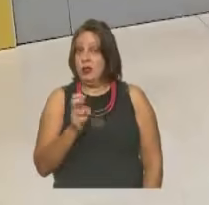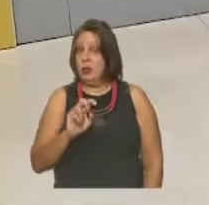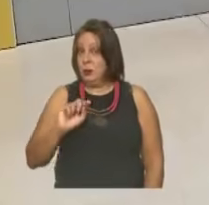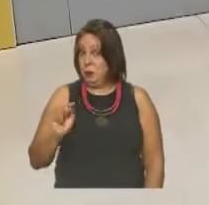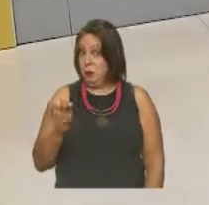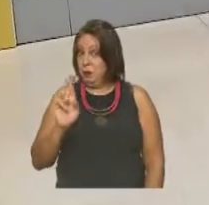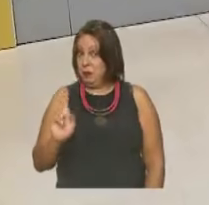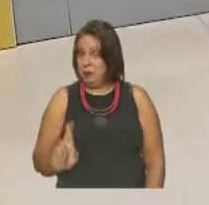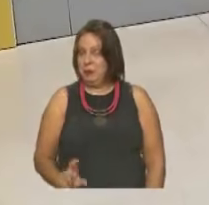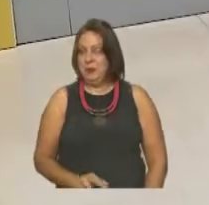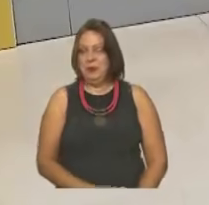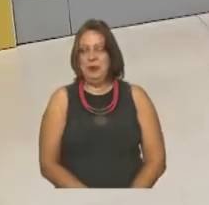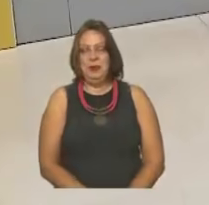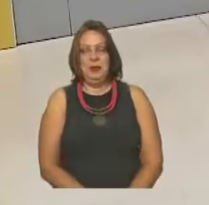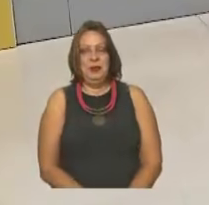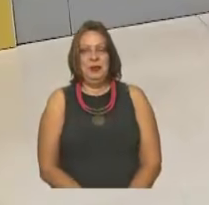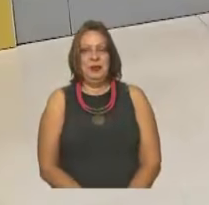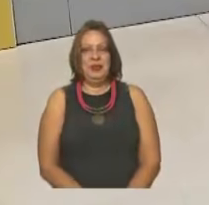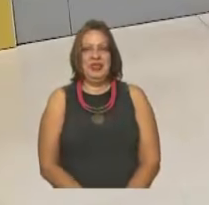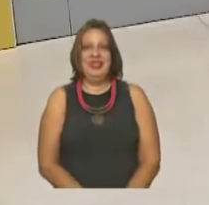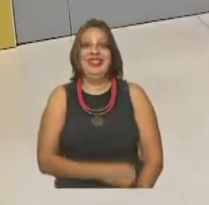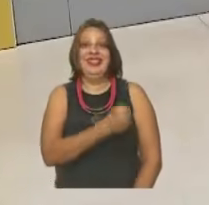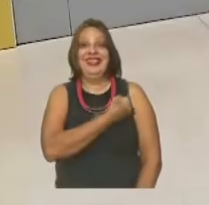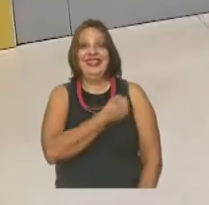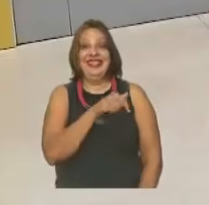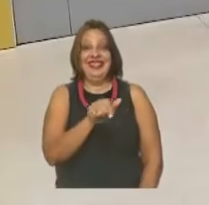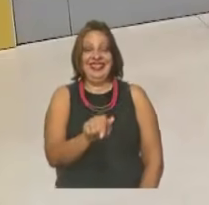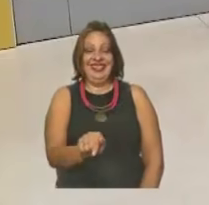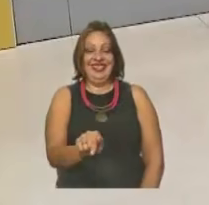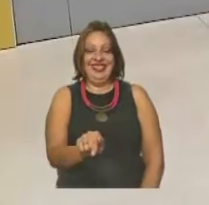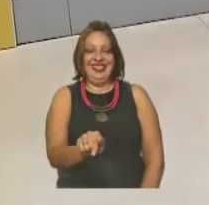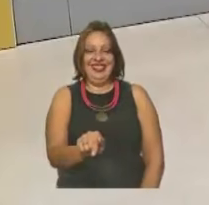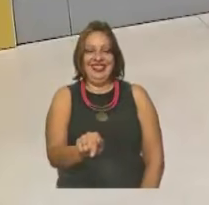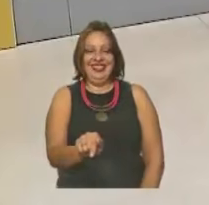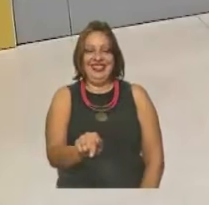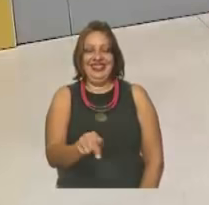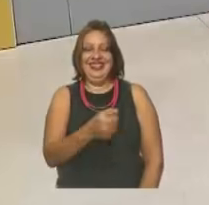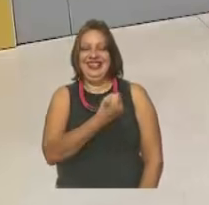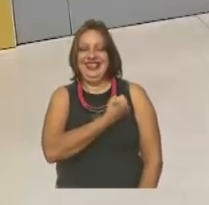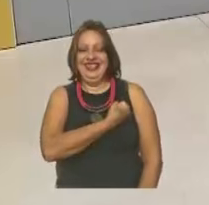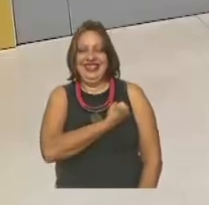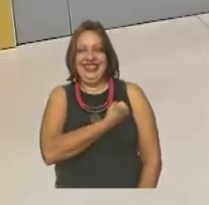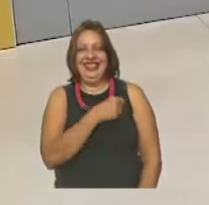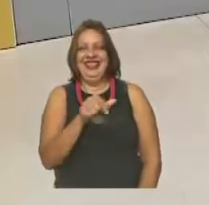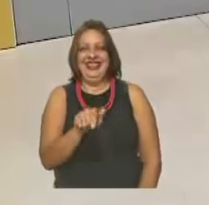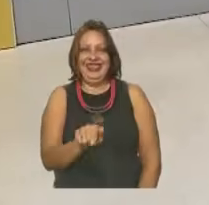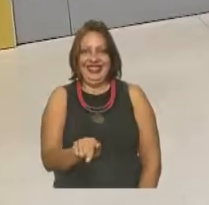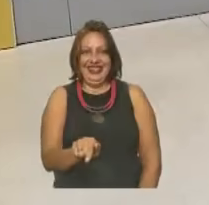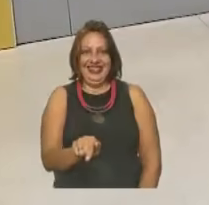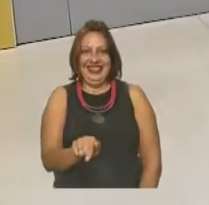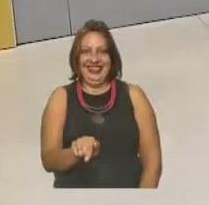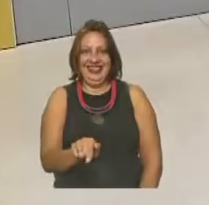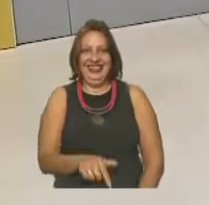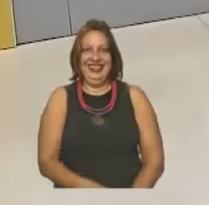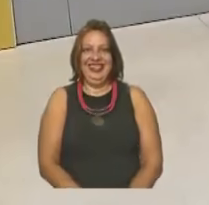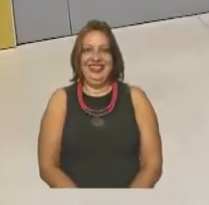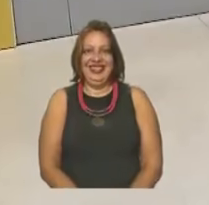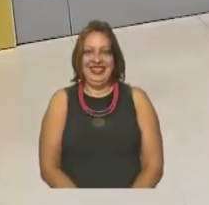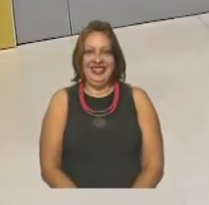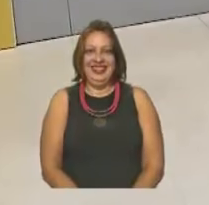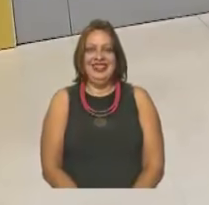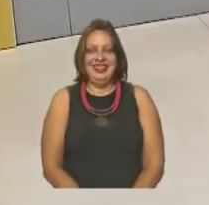reais. Número 5, tá valendo 5 mil reais. 7, Beth, saiu 7. Olha aí